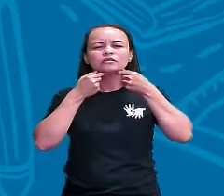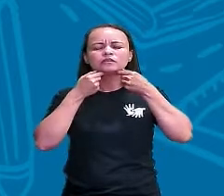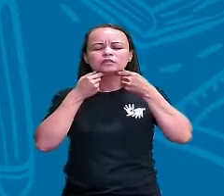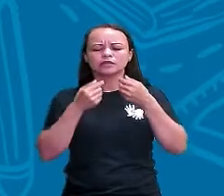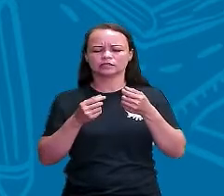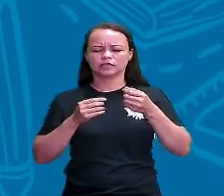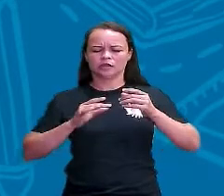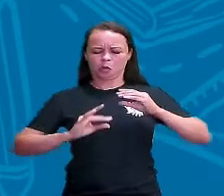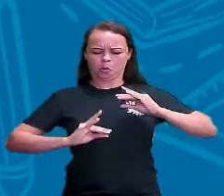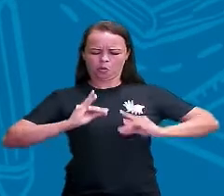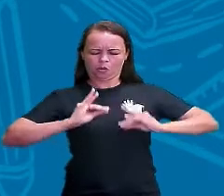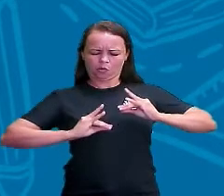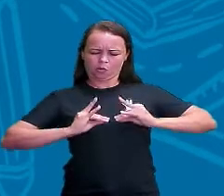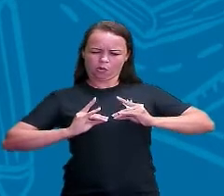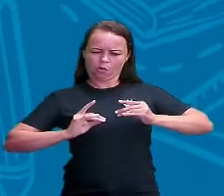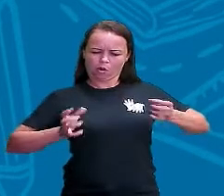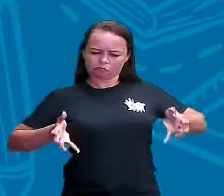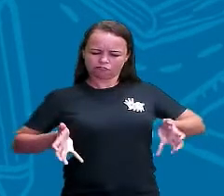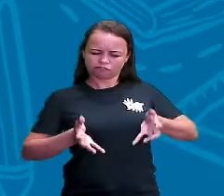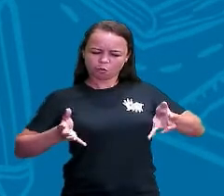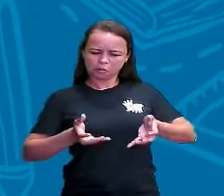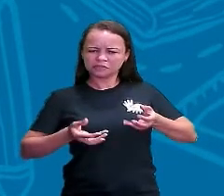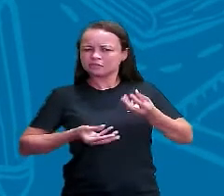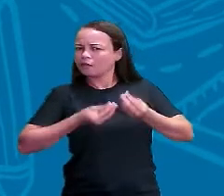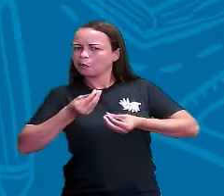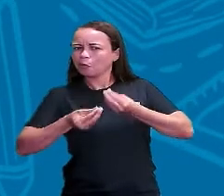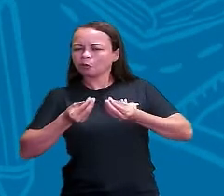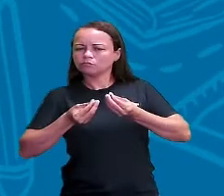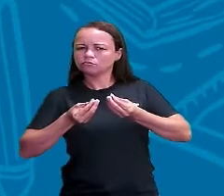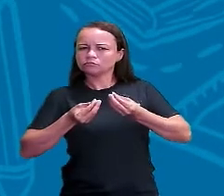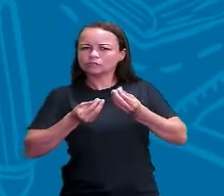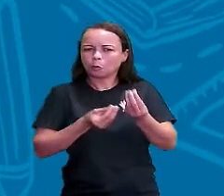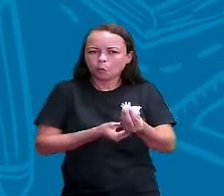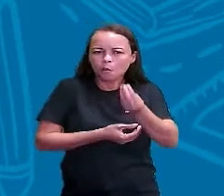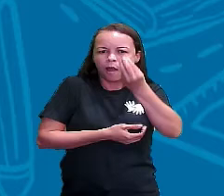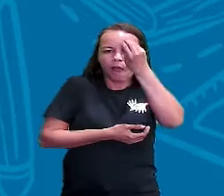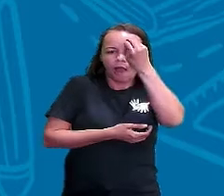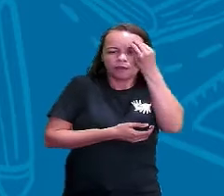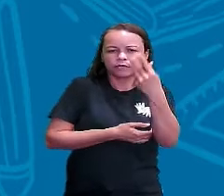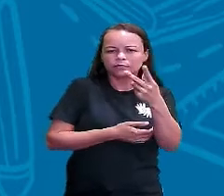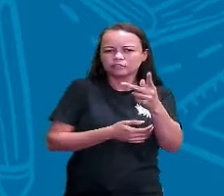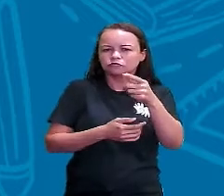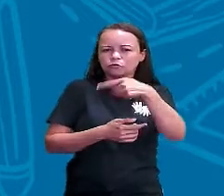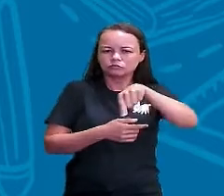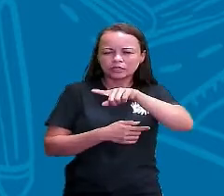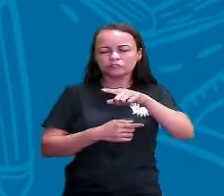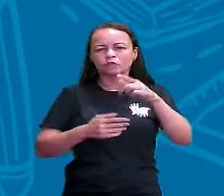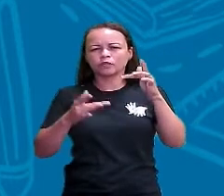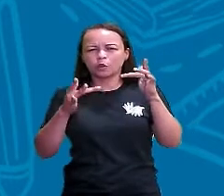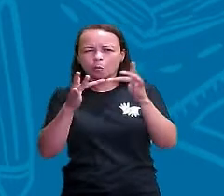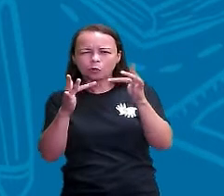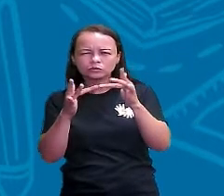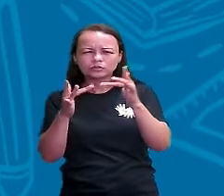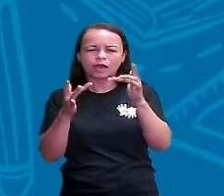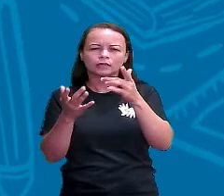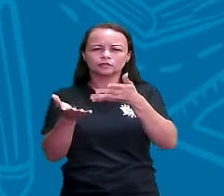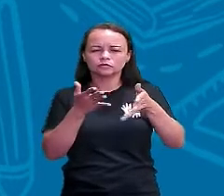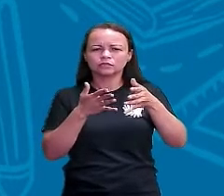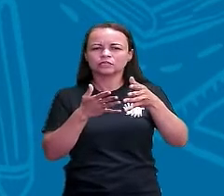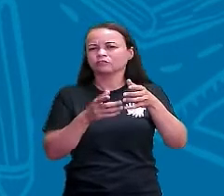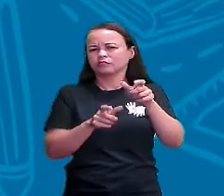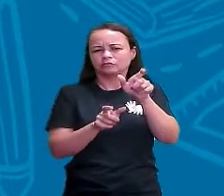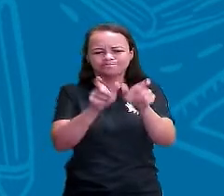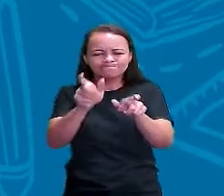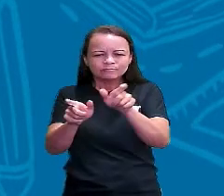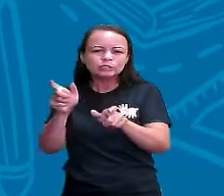cabecinha de vocês. Vocês vão hoje, pelo menos vão ter o primeiro passo, vão ter o primeiro momento de contato com essa informação. Pelo menos aqueles que vão ter esse primeiro